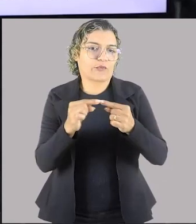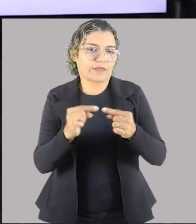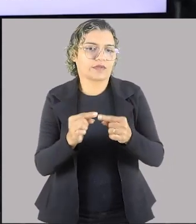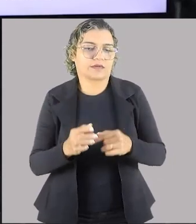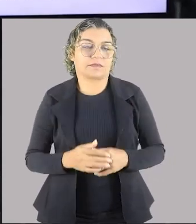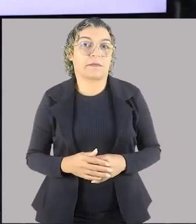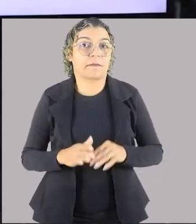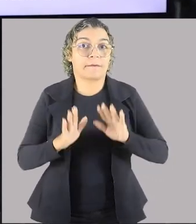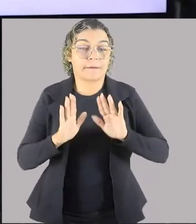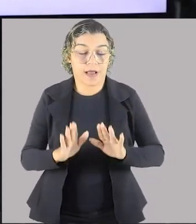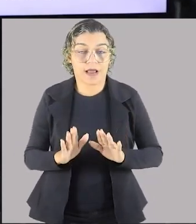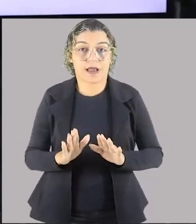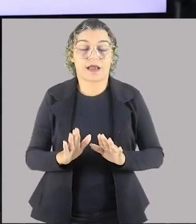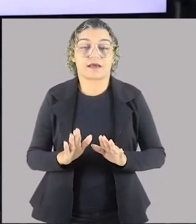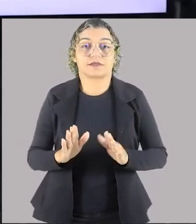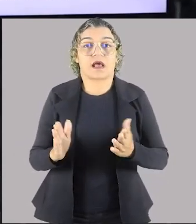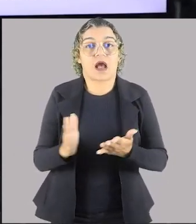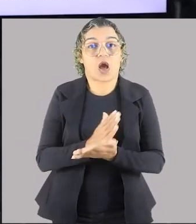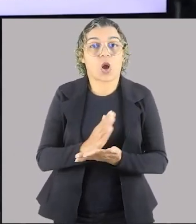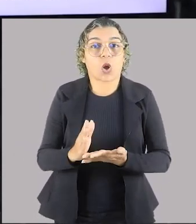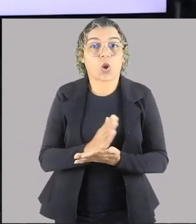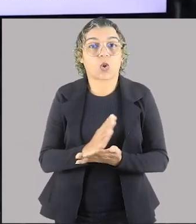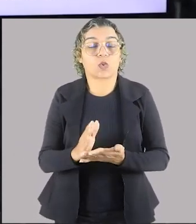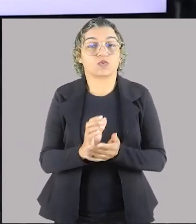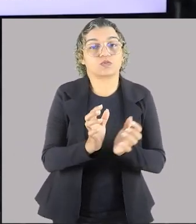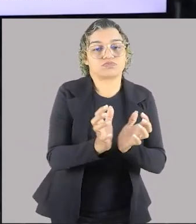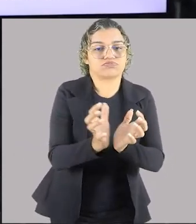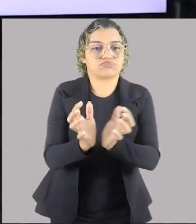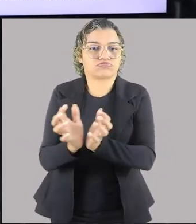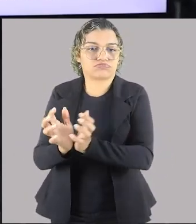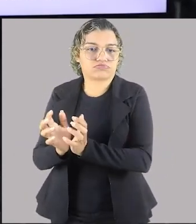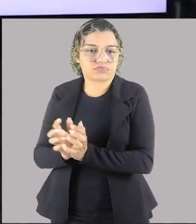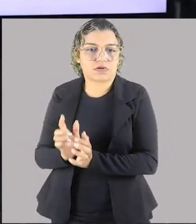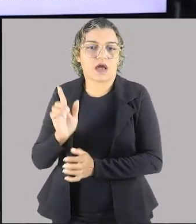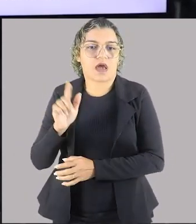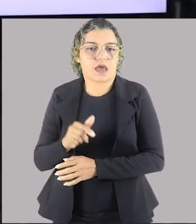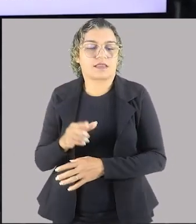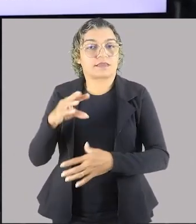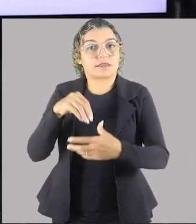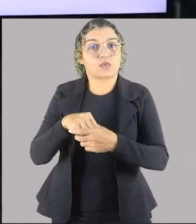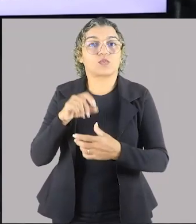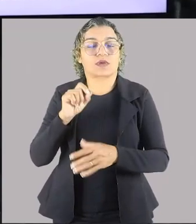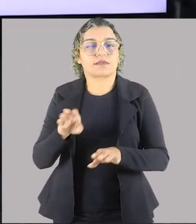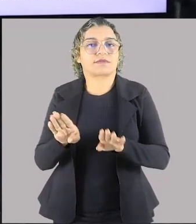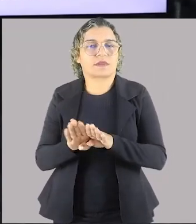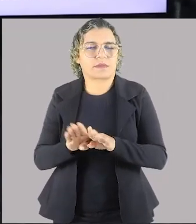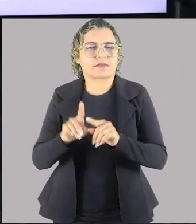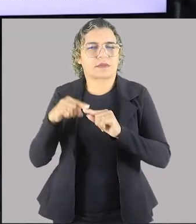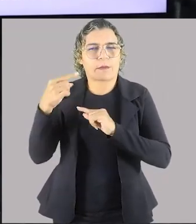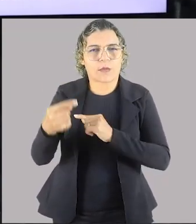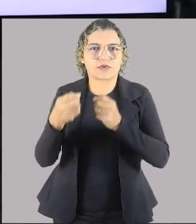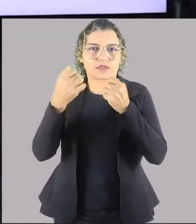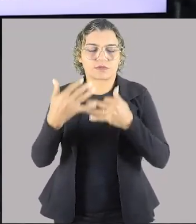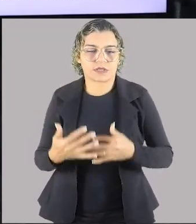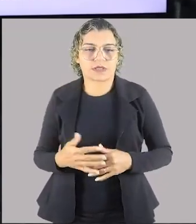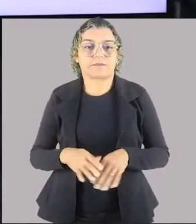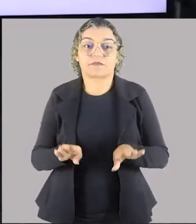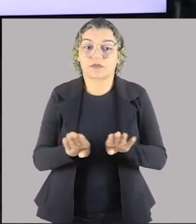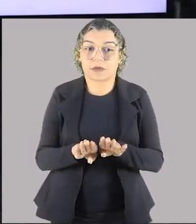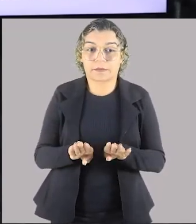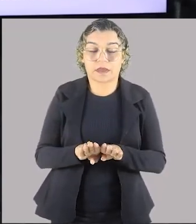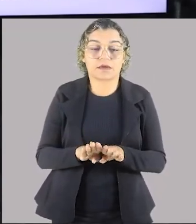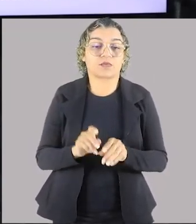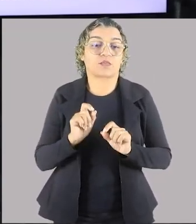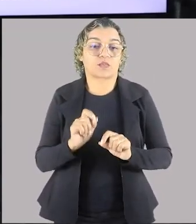Mas os componentes da aptidão física relacionada à saúde, elas também estão inseridas aqui, a gente vai ver daqui a pouco isso. Também fazem